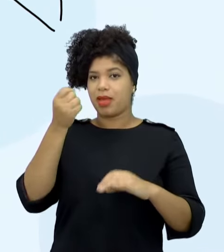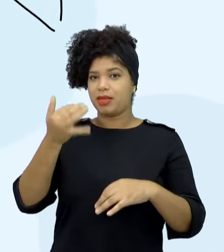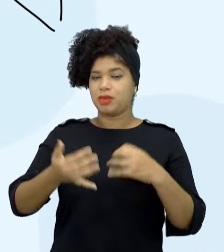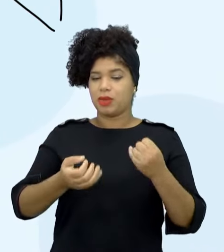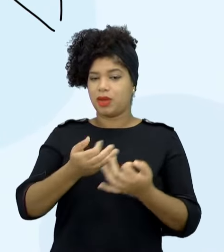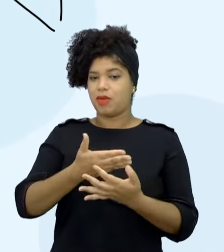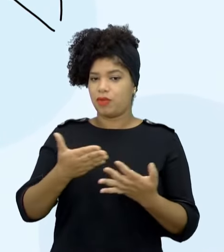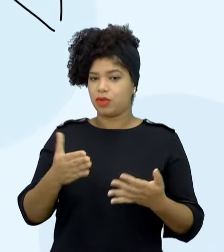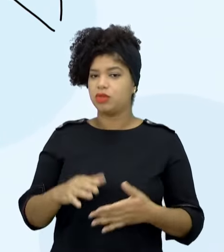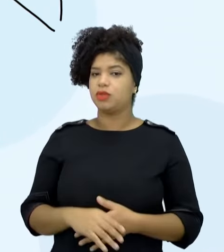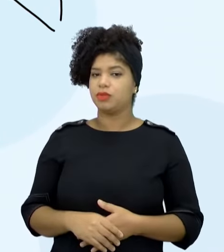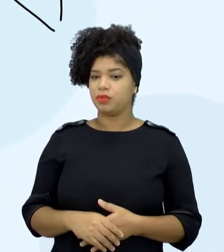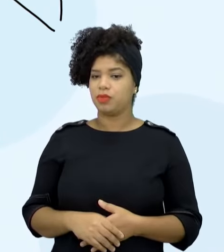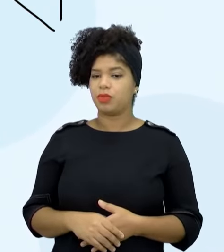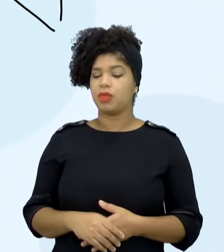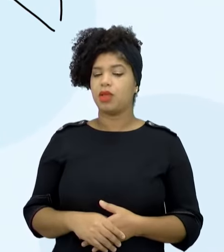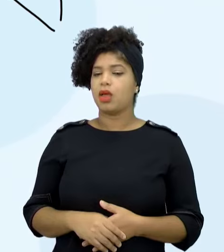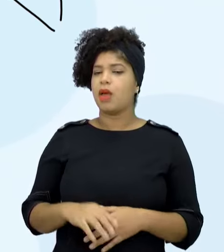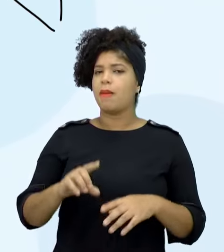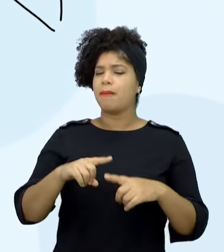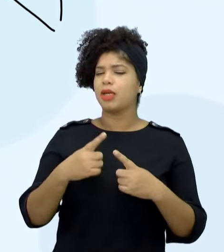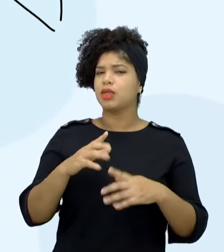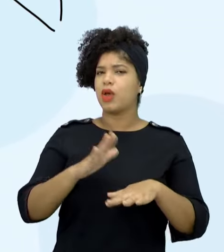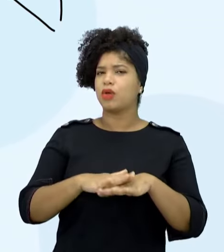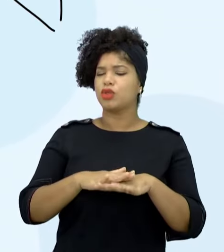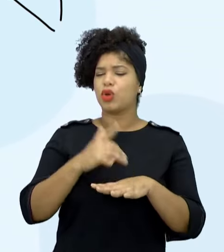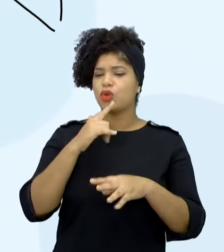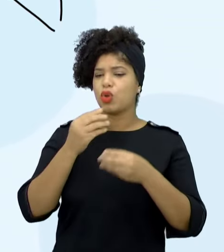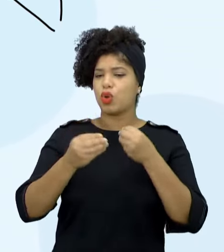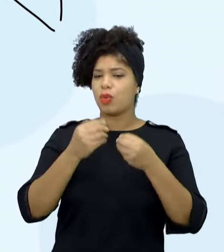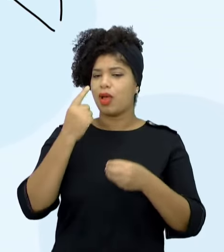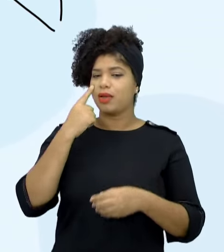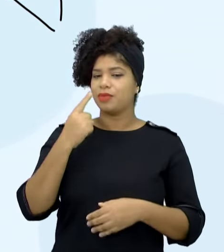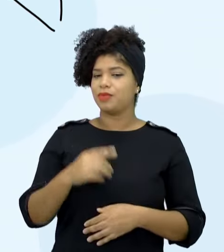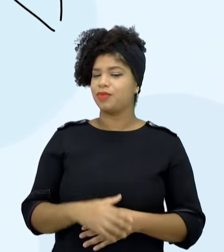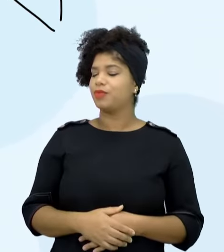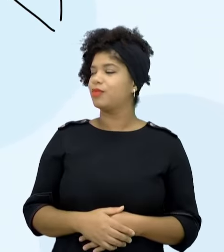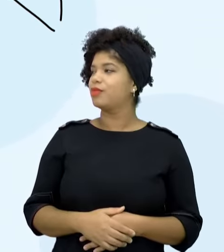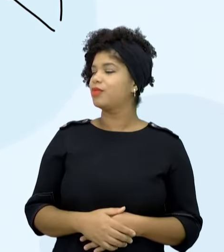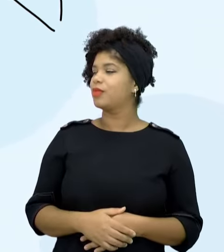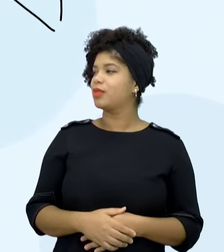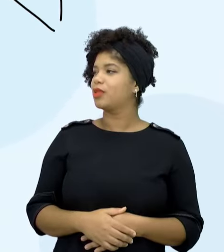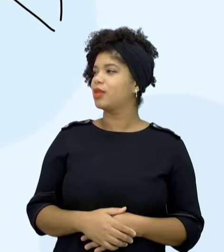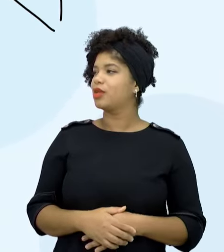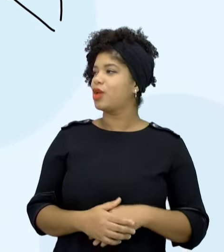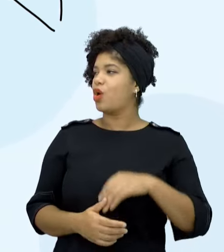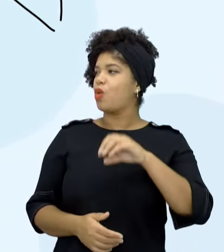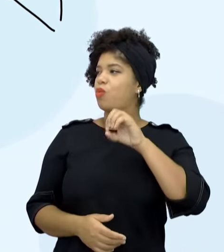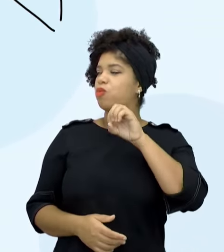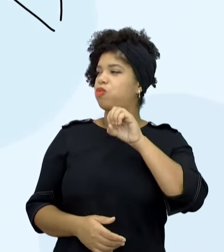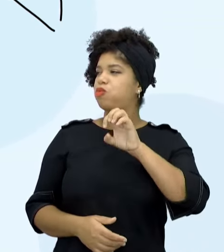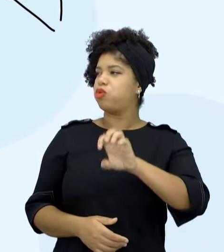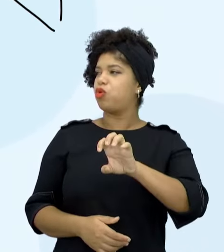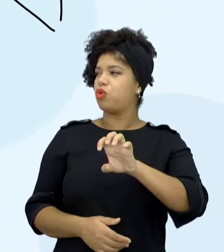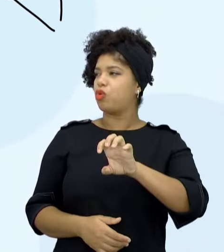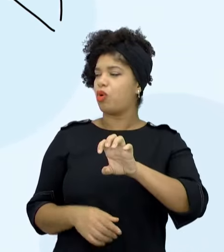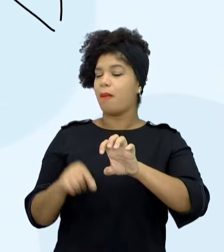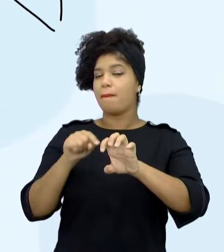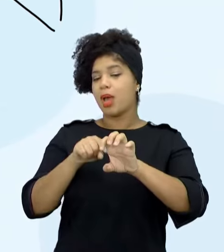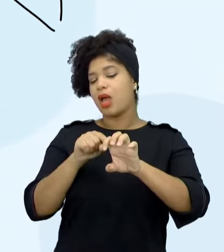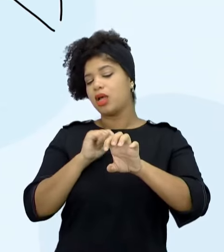energia cinética aqui vai atuar aqui dentro, ó, tem um